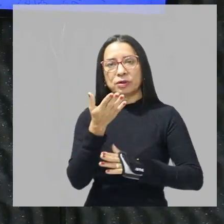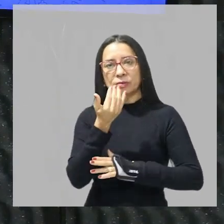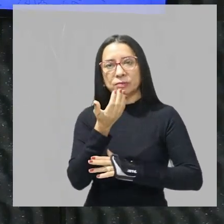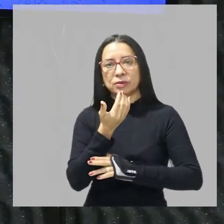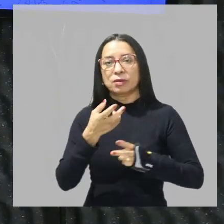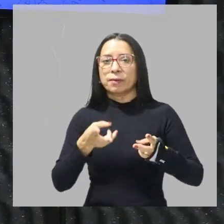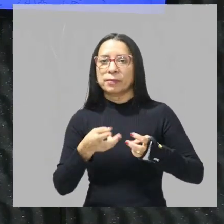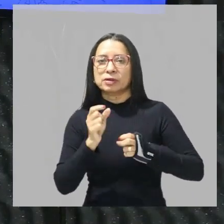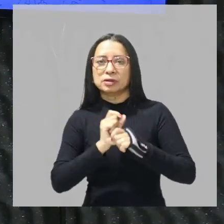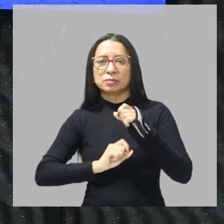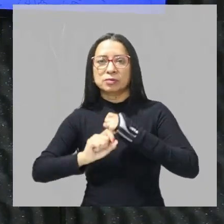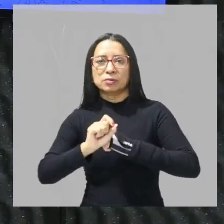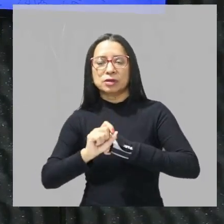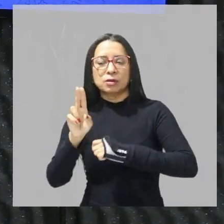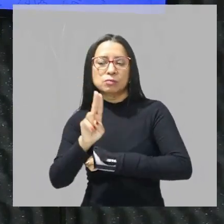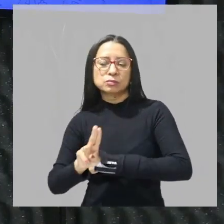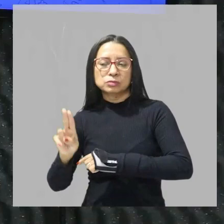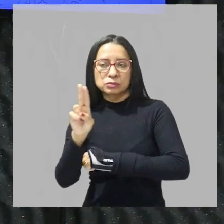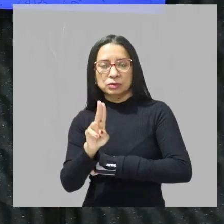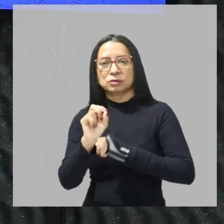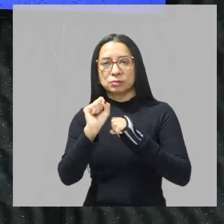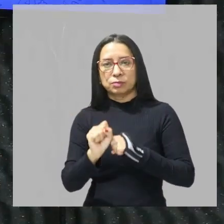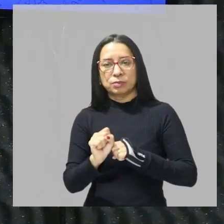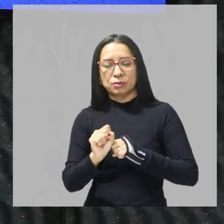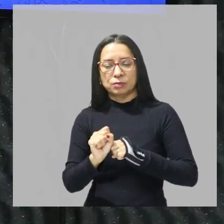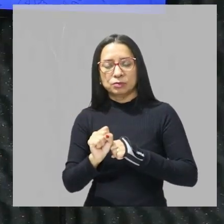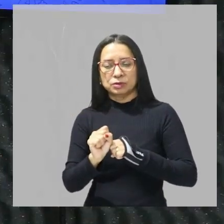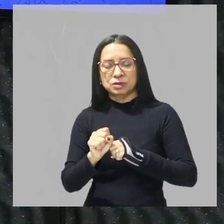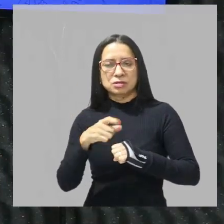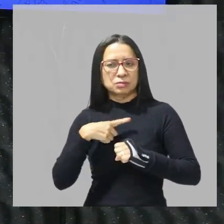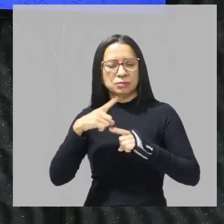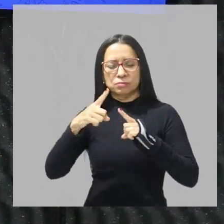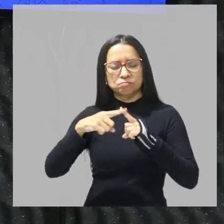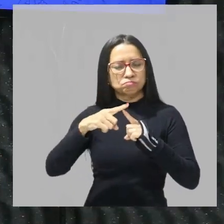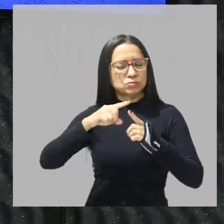o seguinte, os consumidores, eles podem ser de vários tipos.